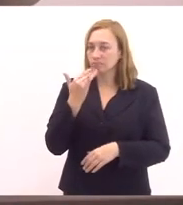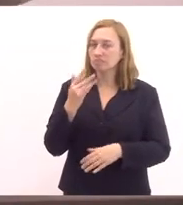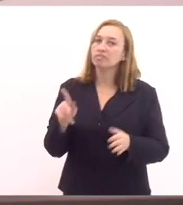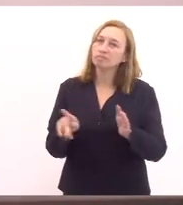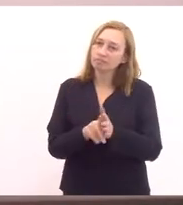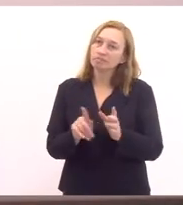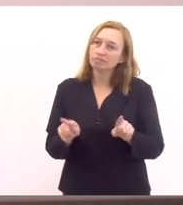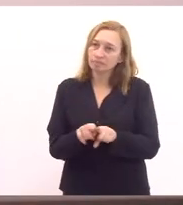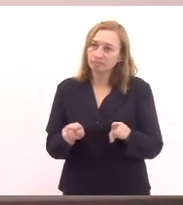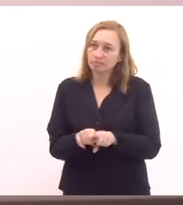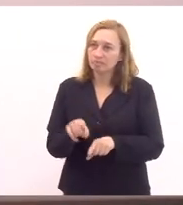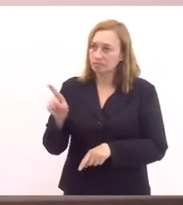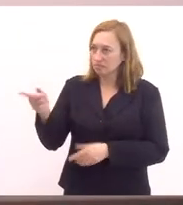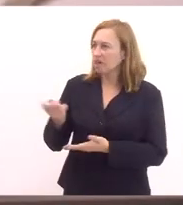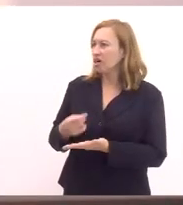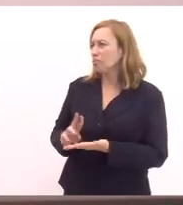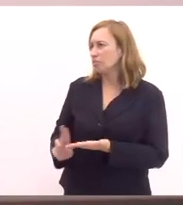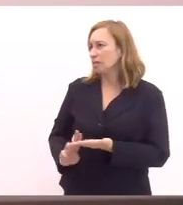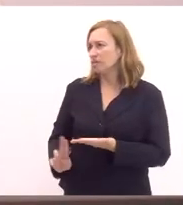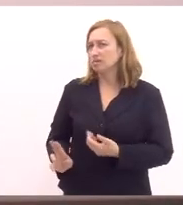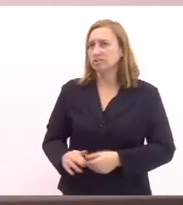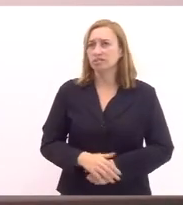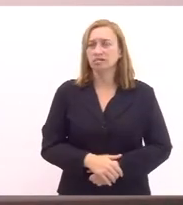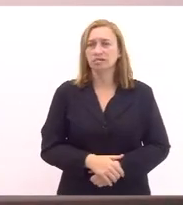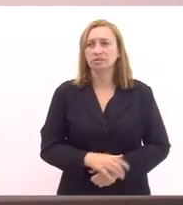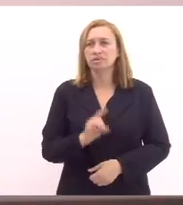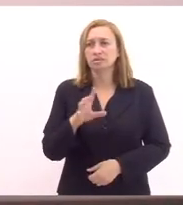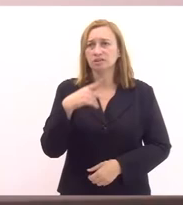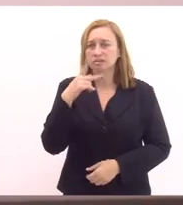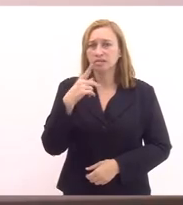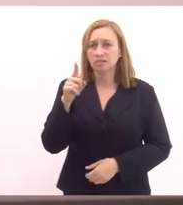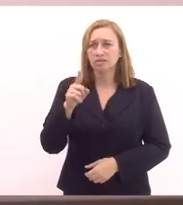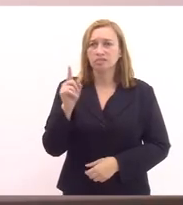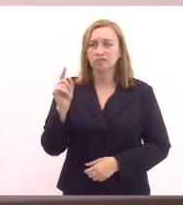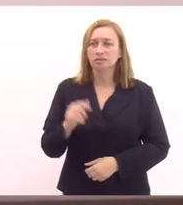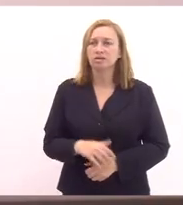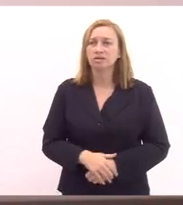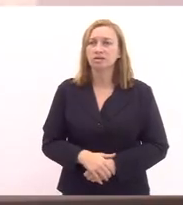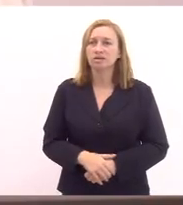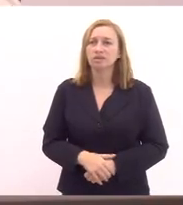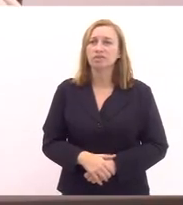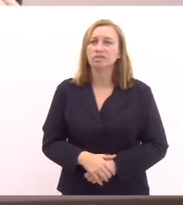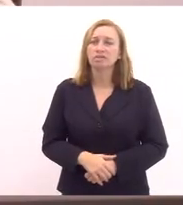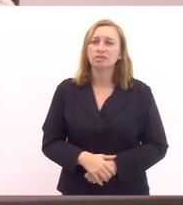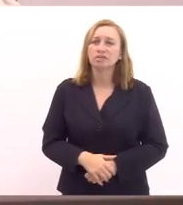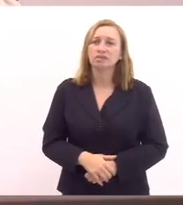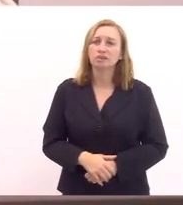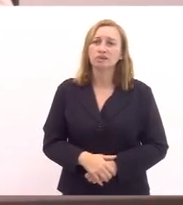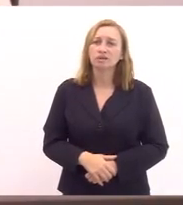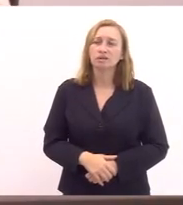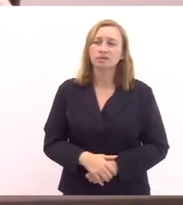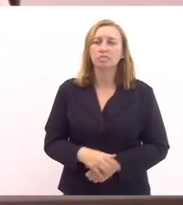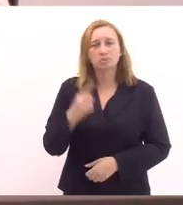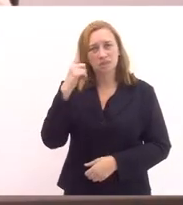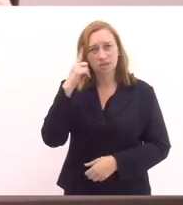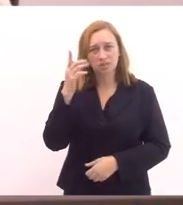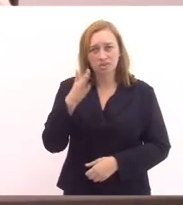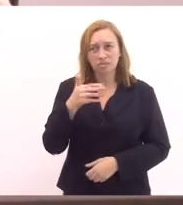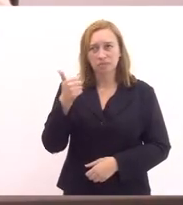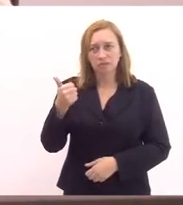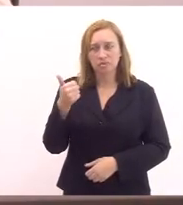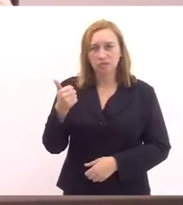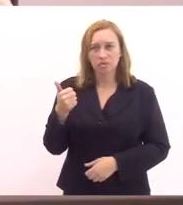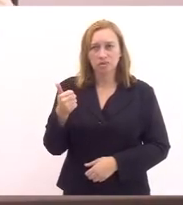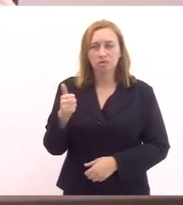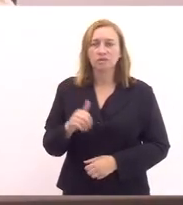que faz parte também a você tá escrita Mas eu só levantar uma questão sobre o que você disse para reflexão não